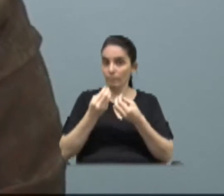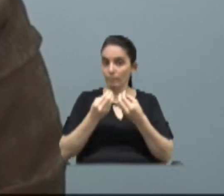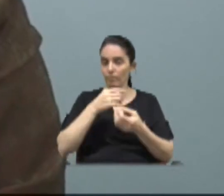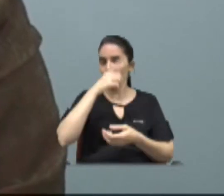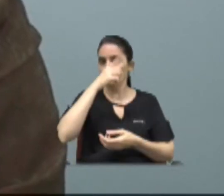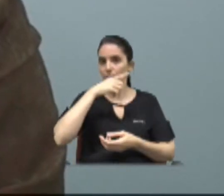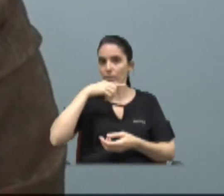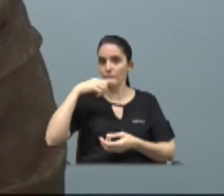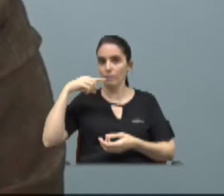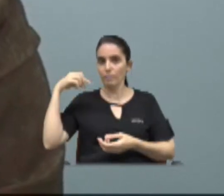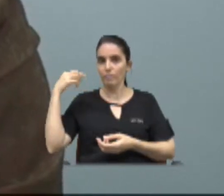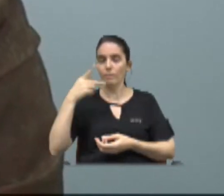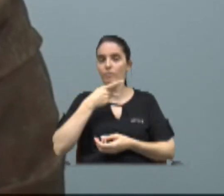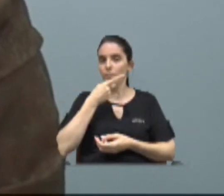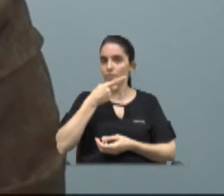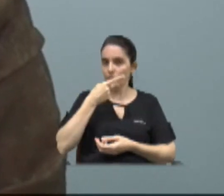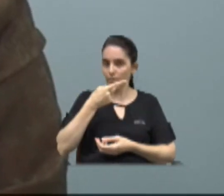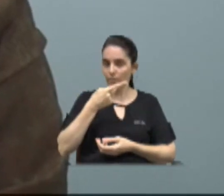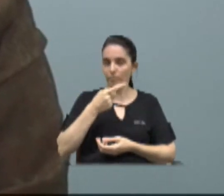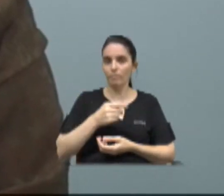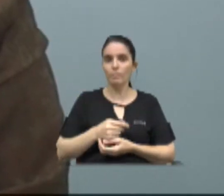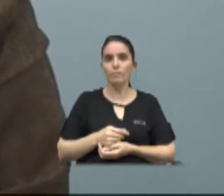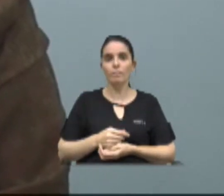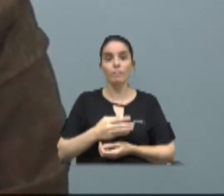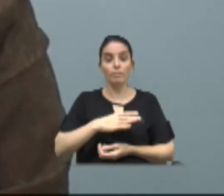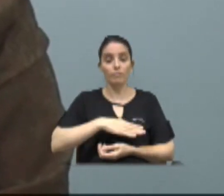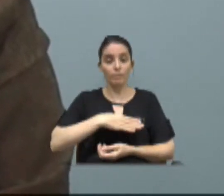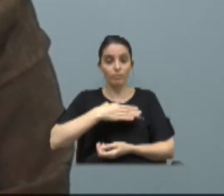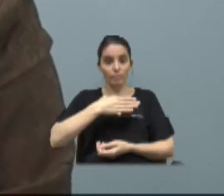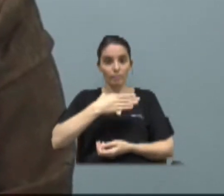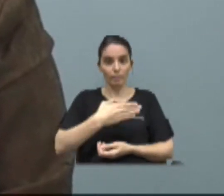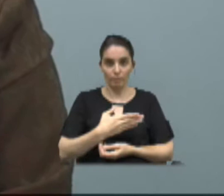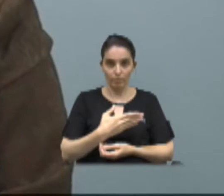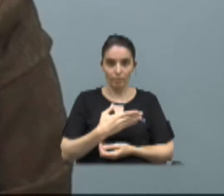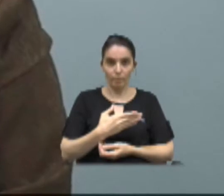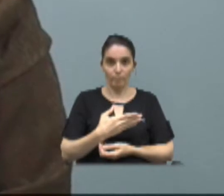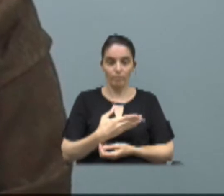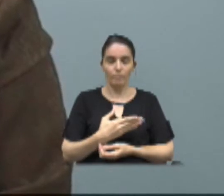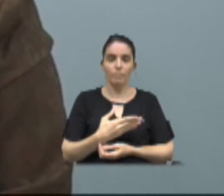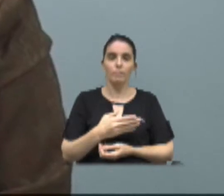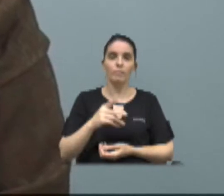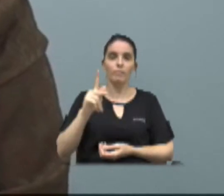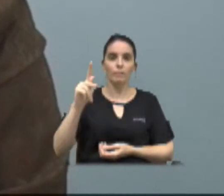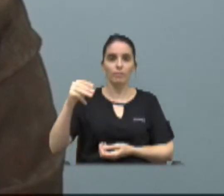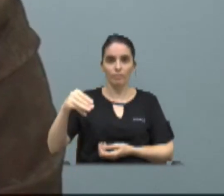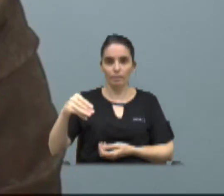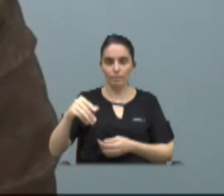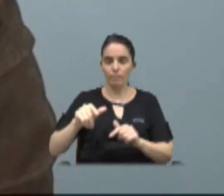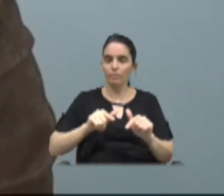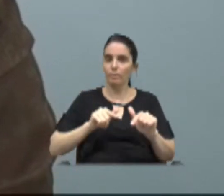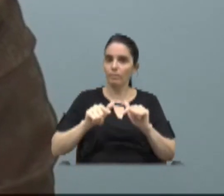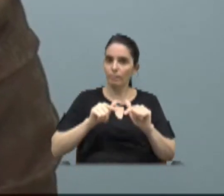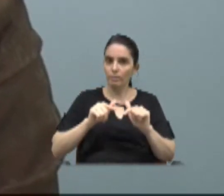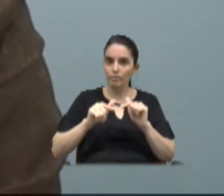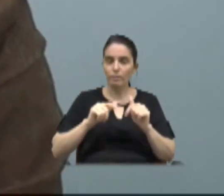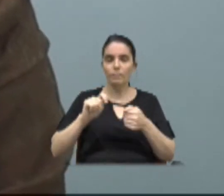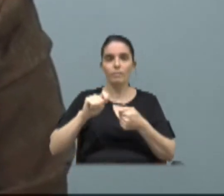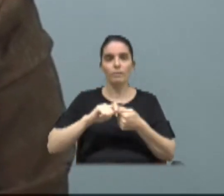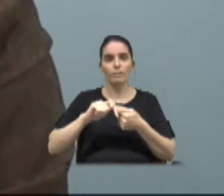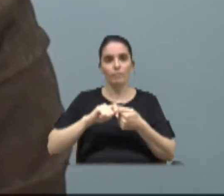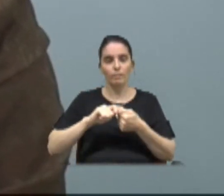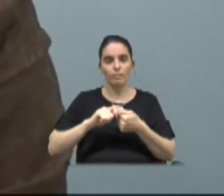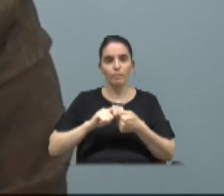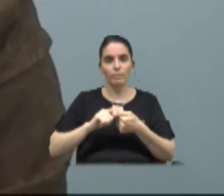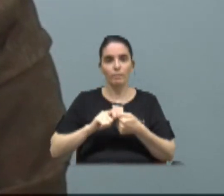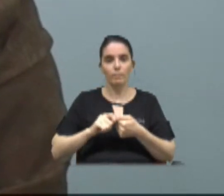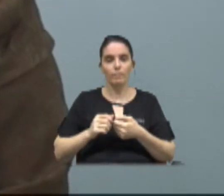falou, exatamente a minha fala, da bravura de vocês, o trabalho que vocês desempenham, e o quanto isso